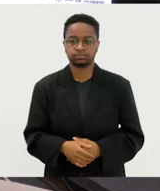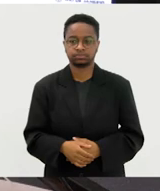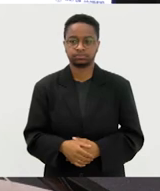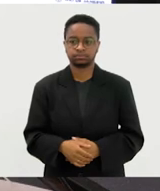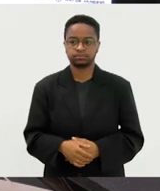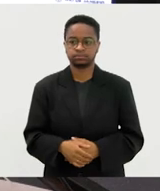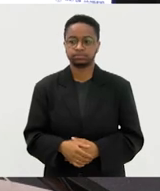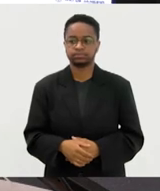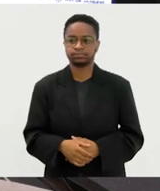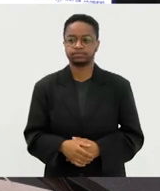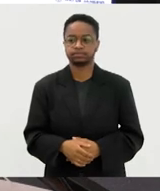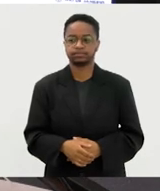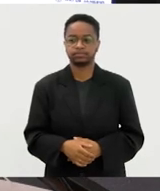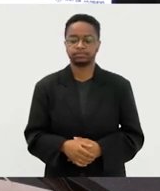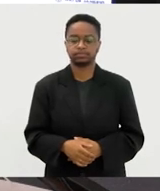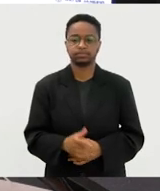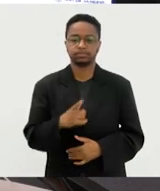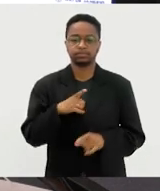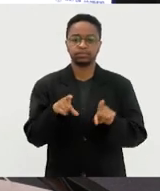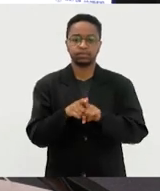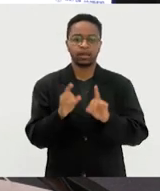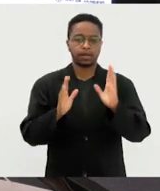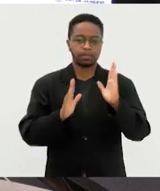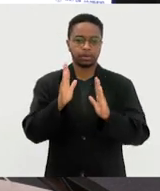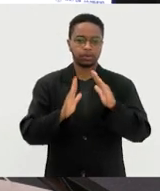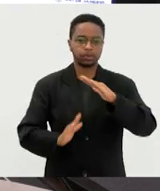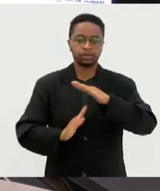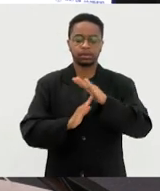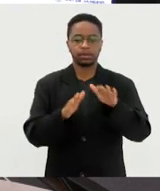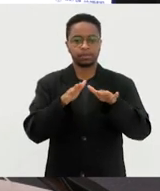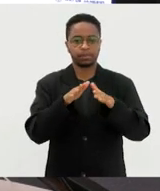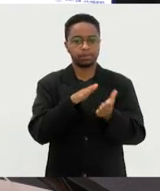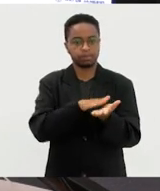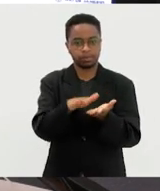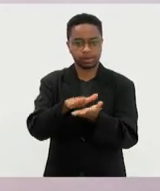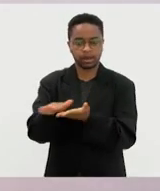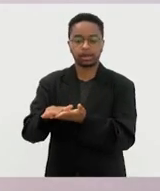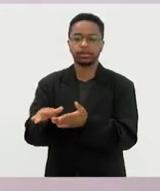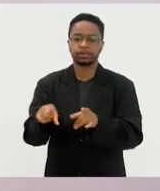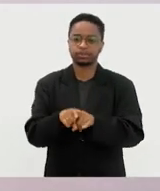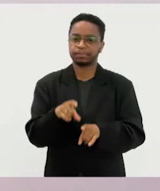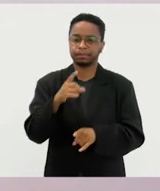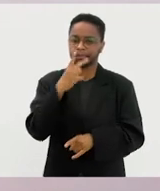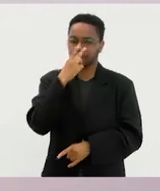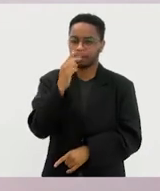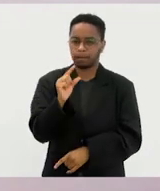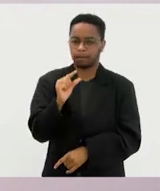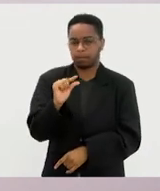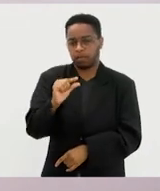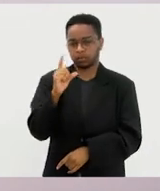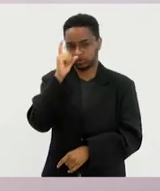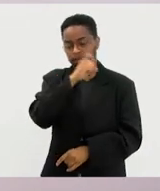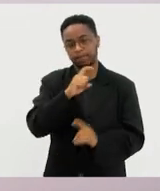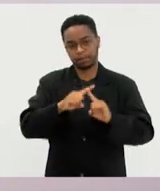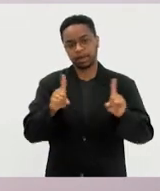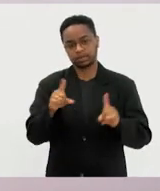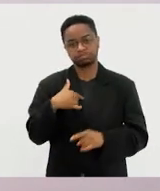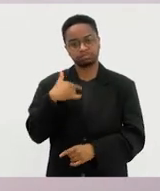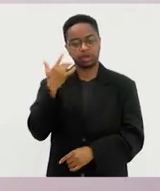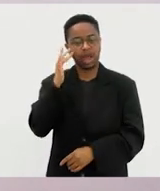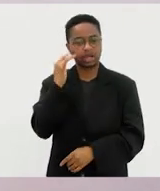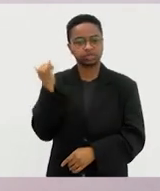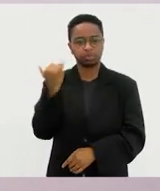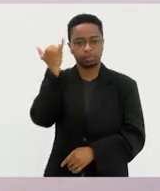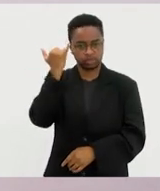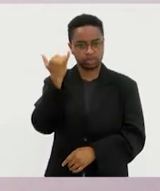São quatro leis complementares. E elas com prazo, todas para serem publicadas, a coisa está um pouco apertada. Mas, assim, eu acho que é válido, a gente passa os contatos e eu acho que é